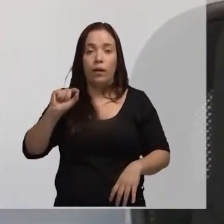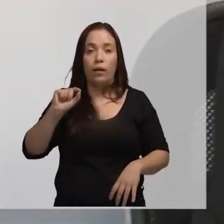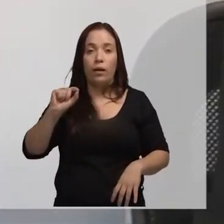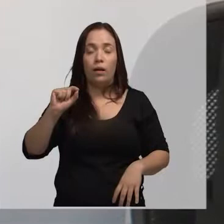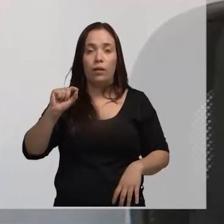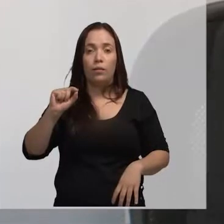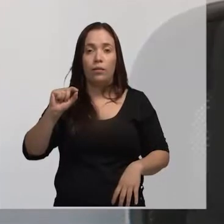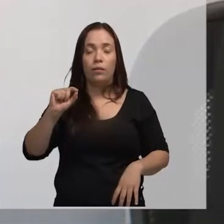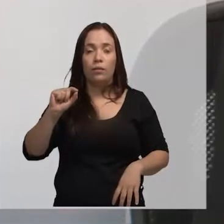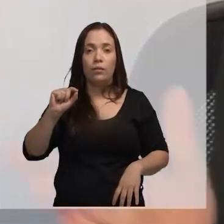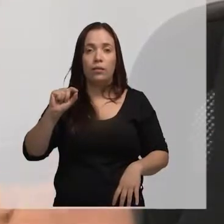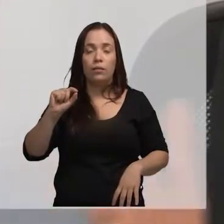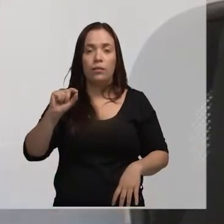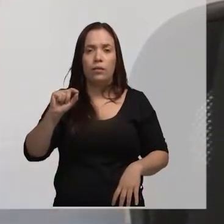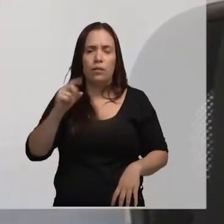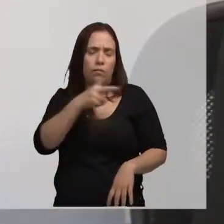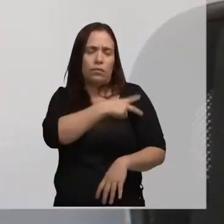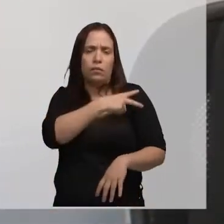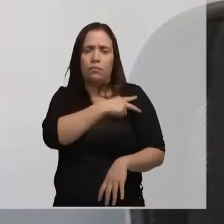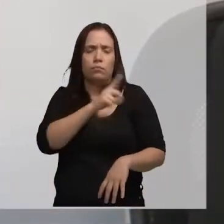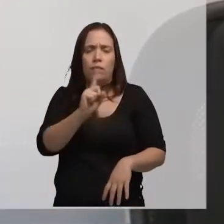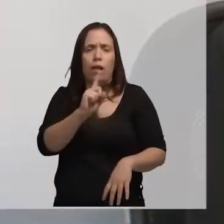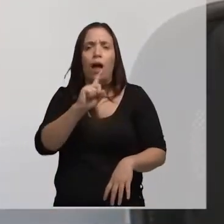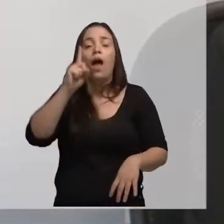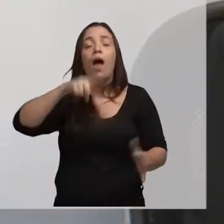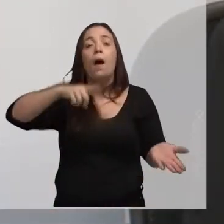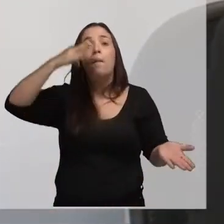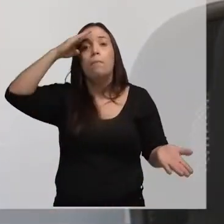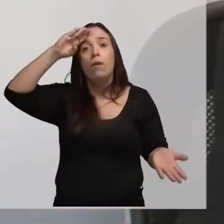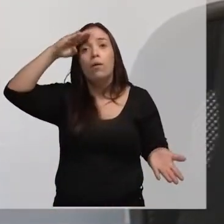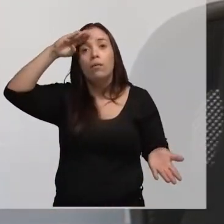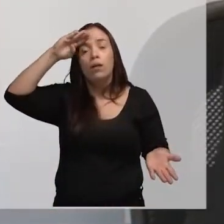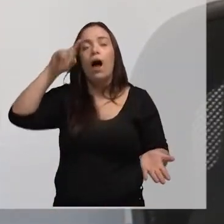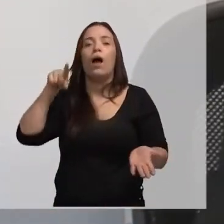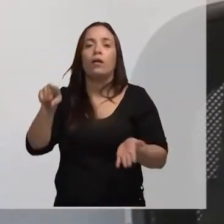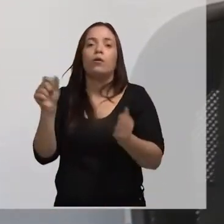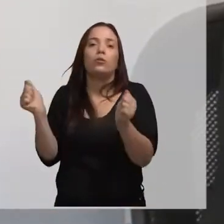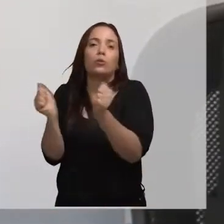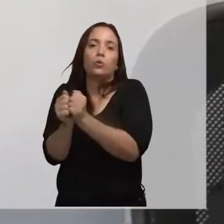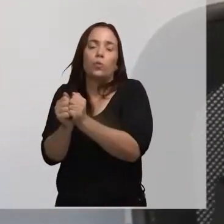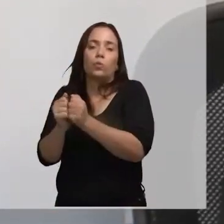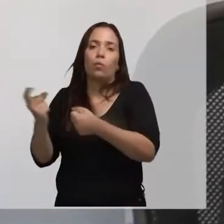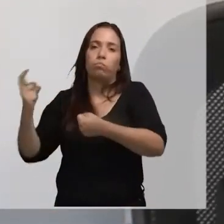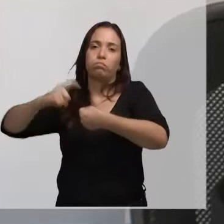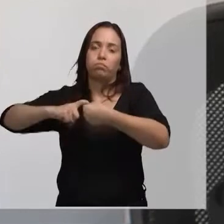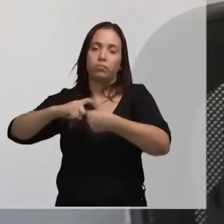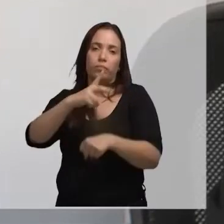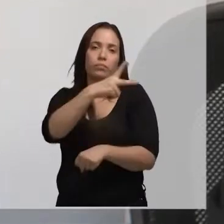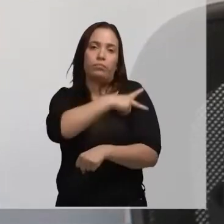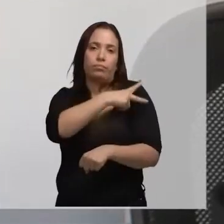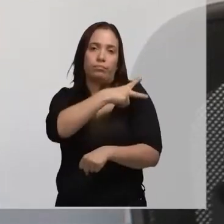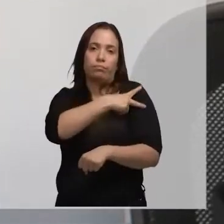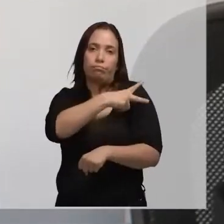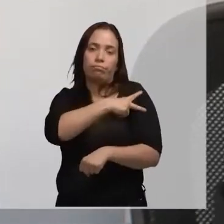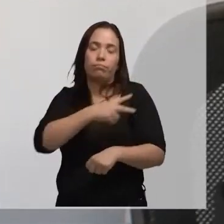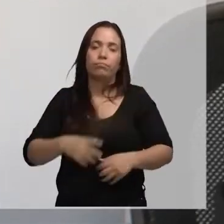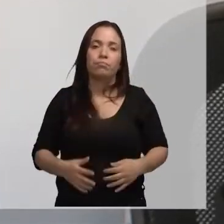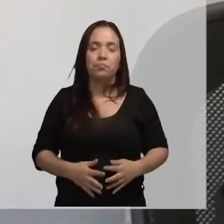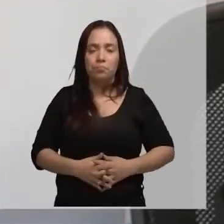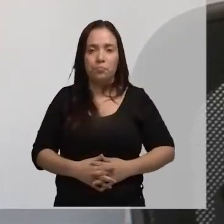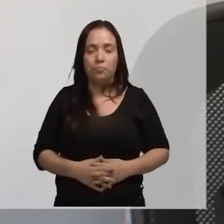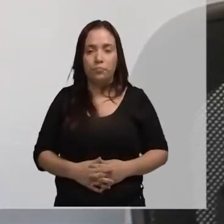Capitão Wagner. Não, desculpa, Capitão Wagner não, pelo Jair Messias Bolsonaro. E o Capitão Wagner. E o Capitão Wagner. É justamente isso. Agora,